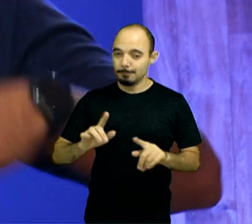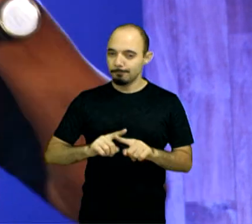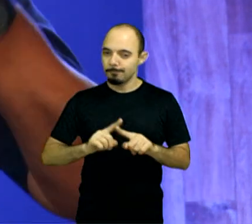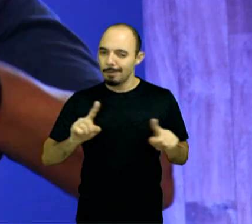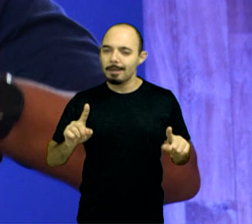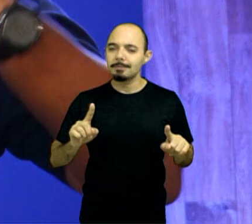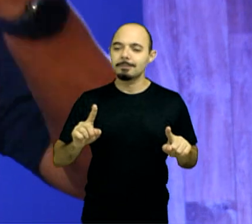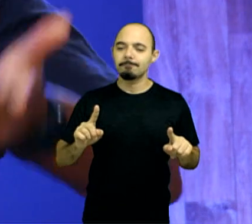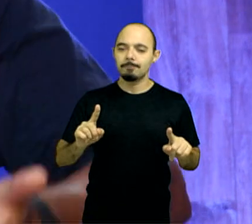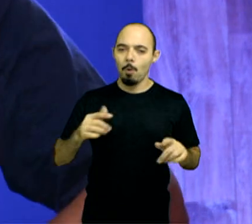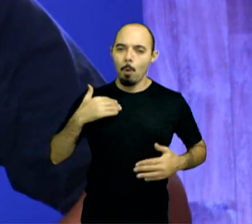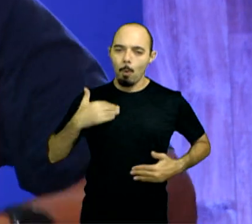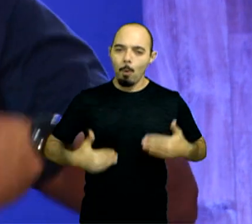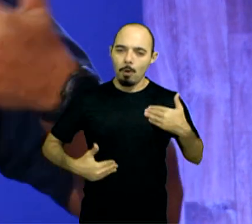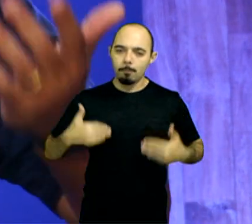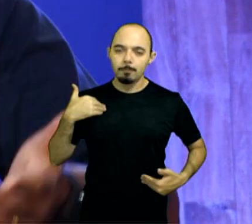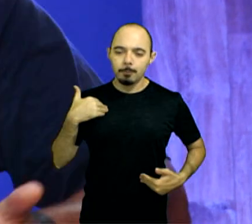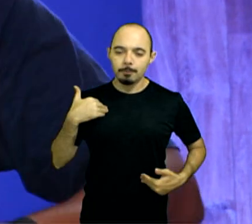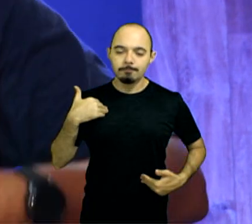física, né? Melhorou.